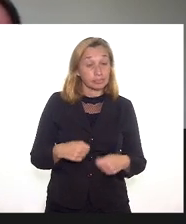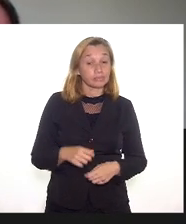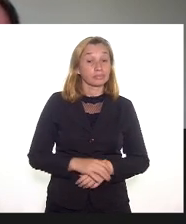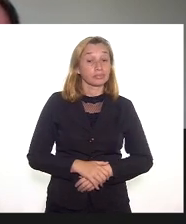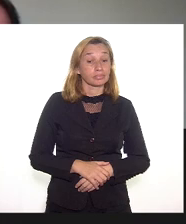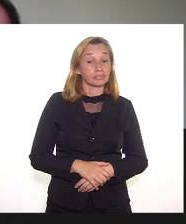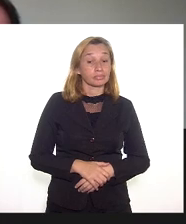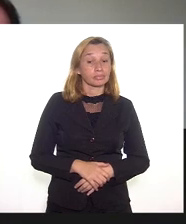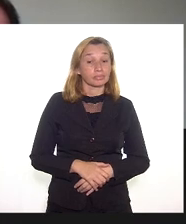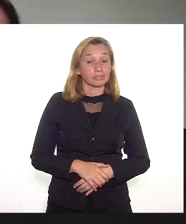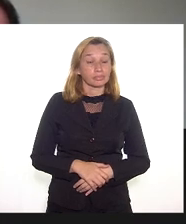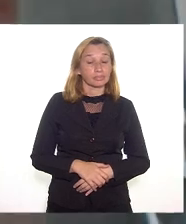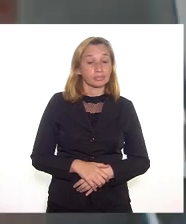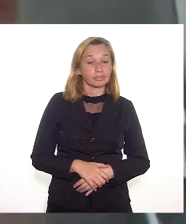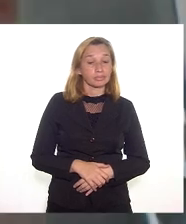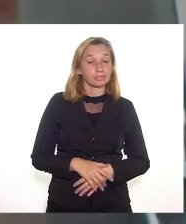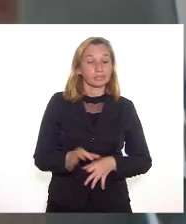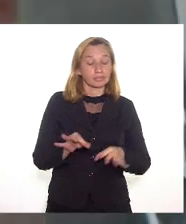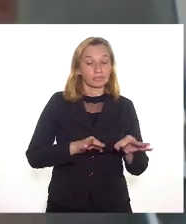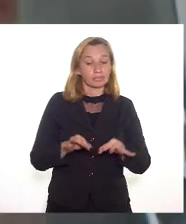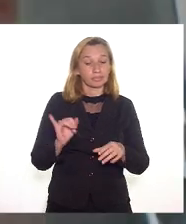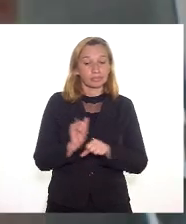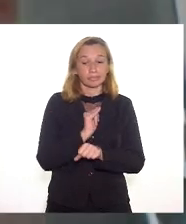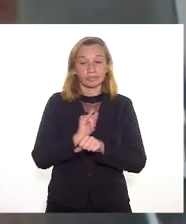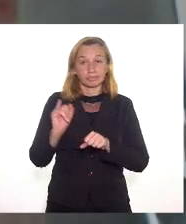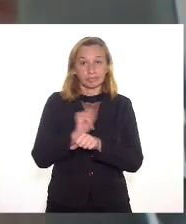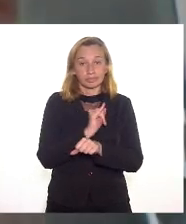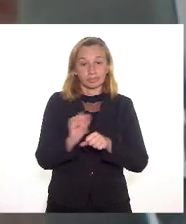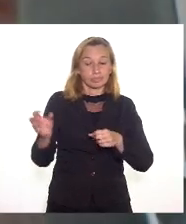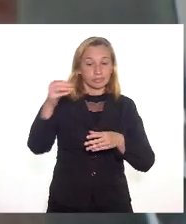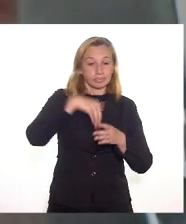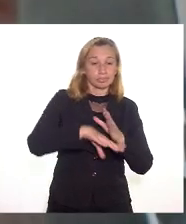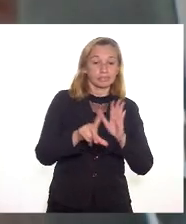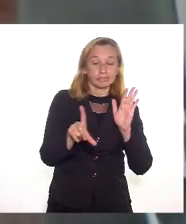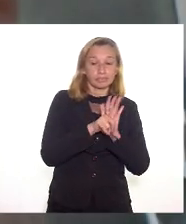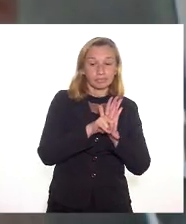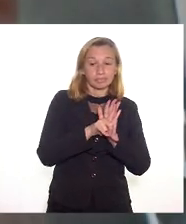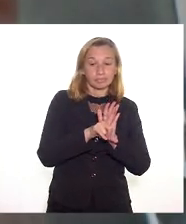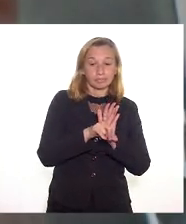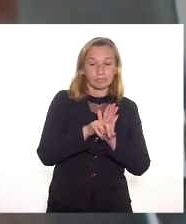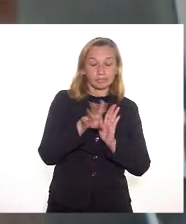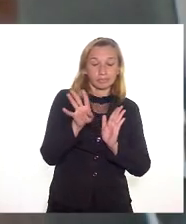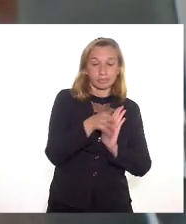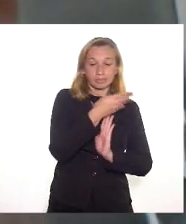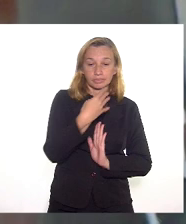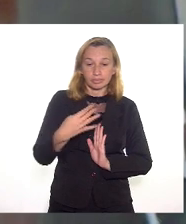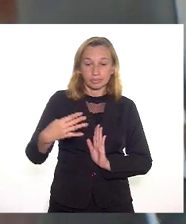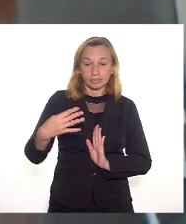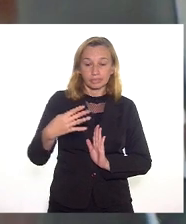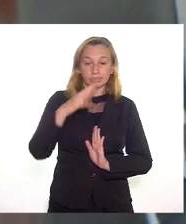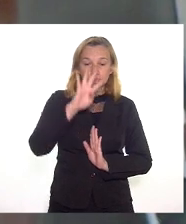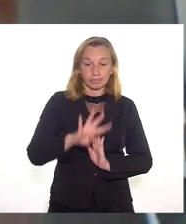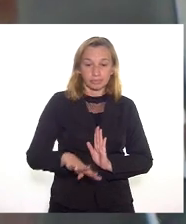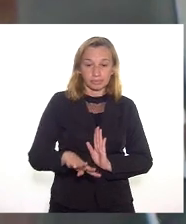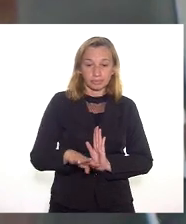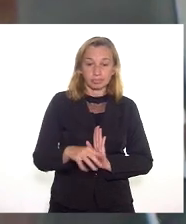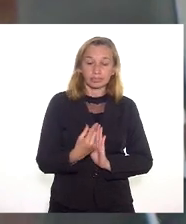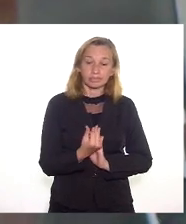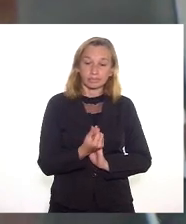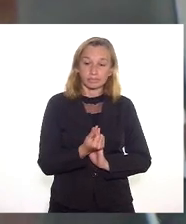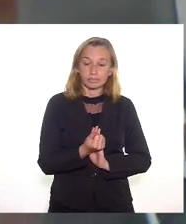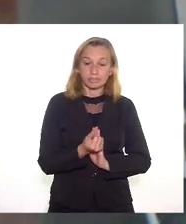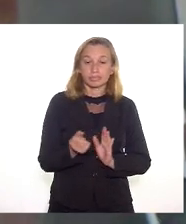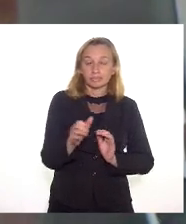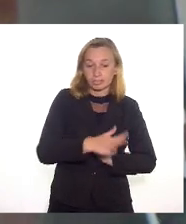que definir como um plano estratégico dentro da área orçamentária a questão da pandemia, questão da área da saúde. Nós não